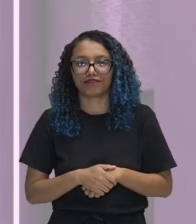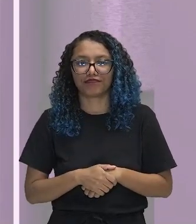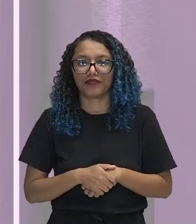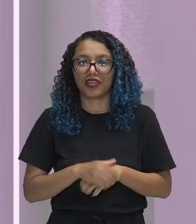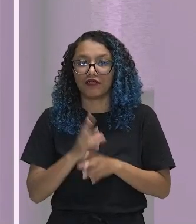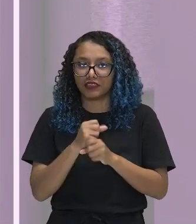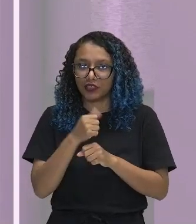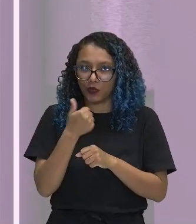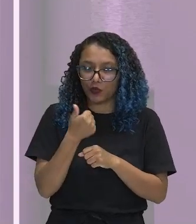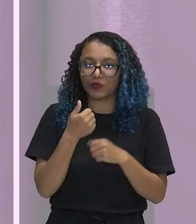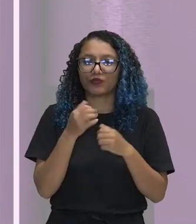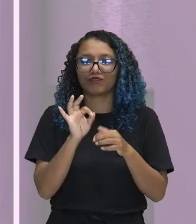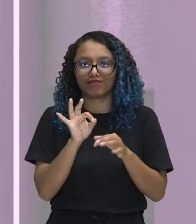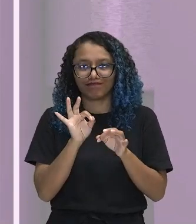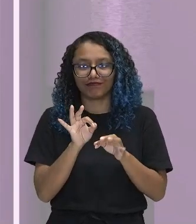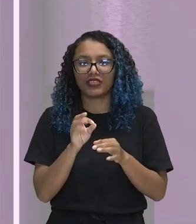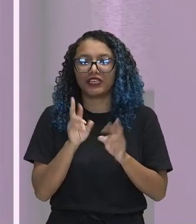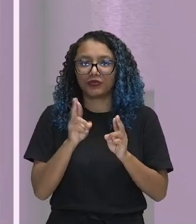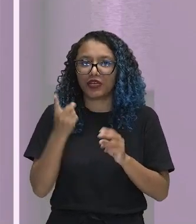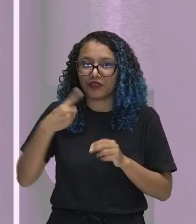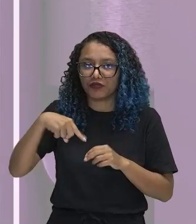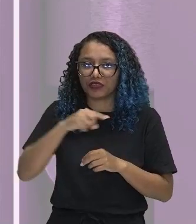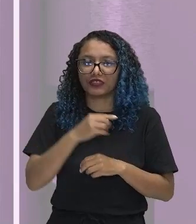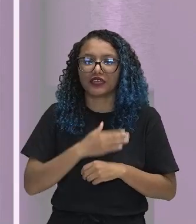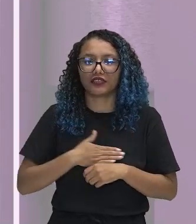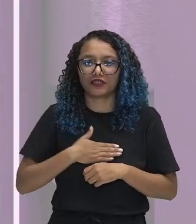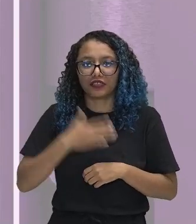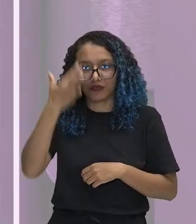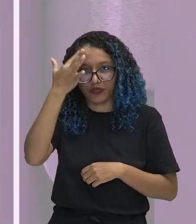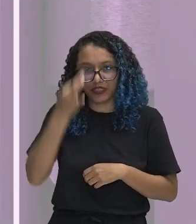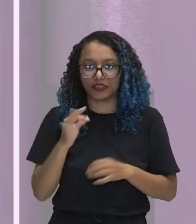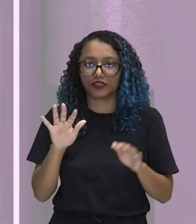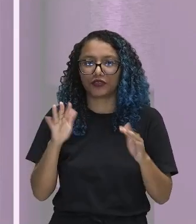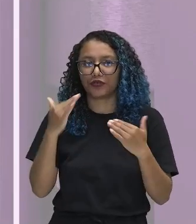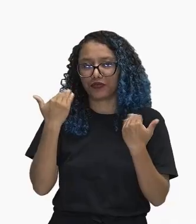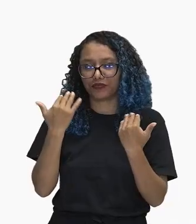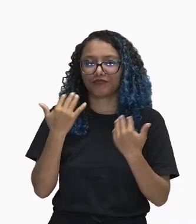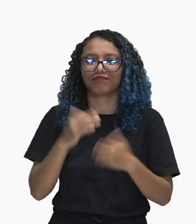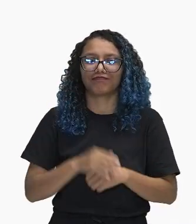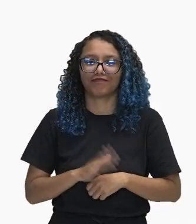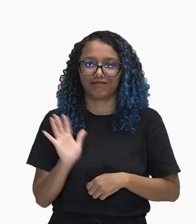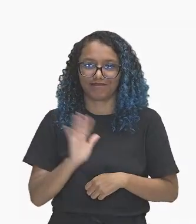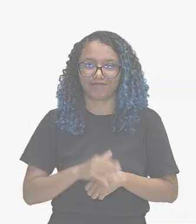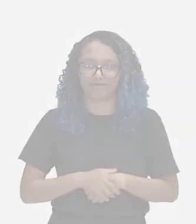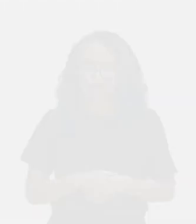Eu espero que vocês tenham compreendido. Muito obrigado pela atenção e até a próxima.